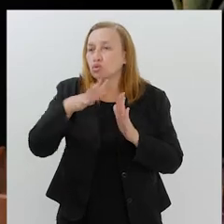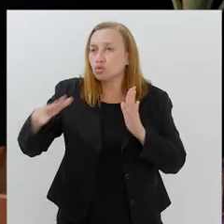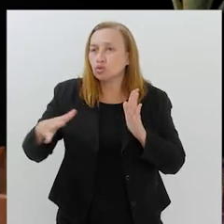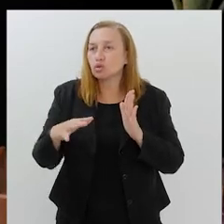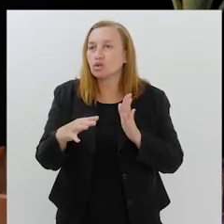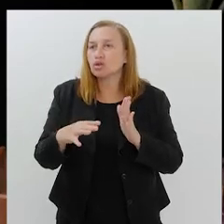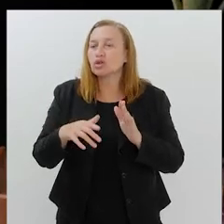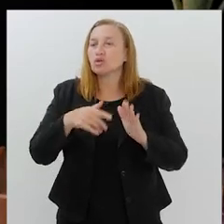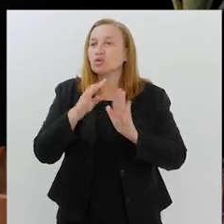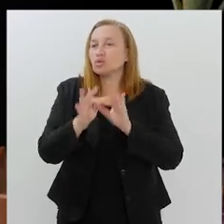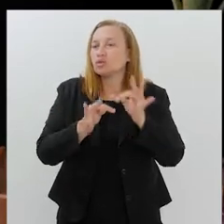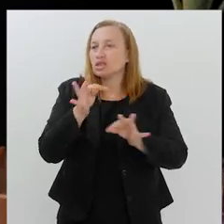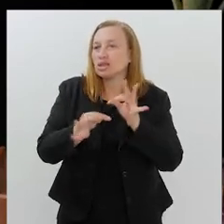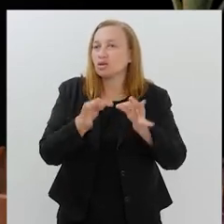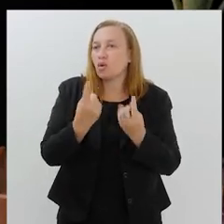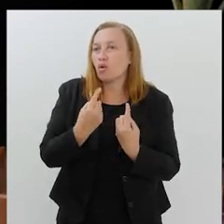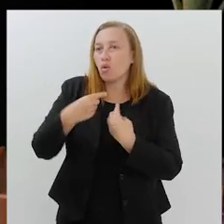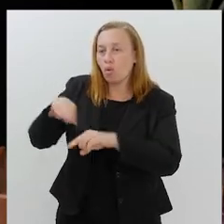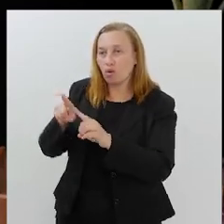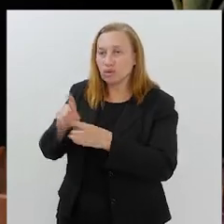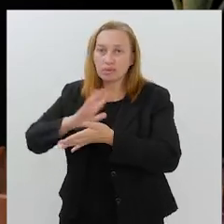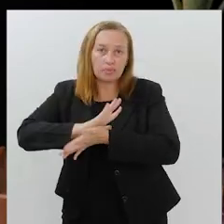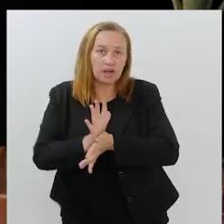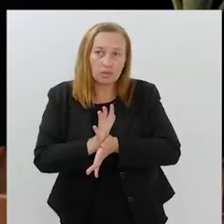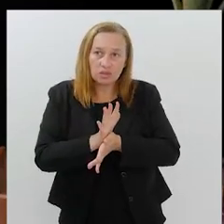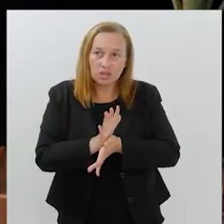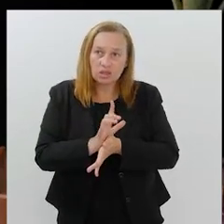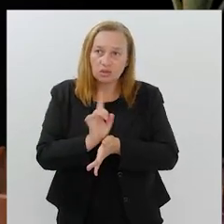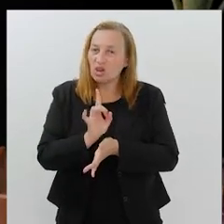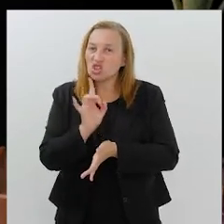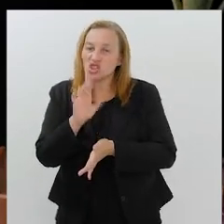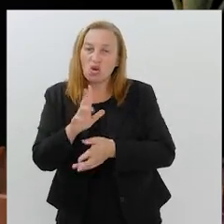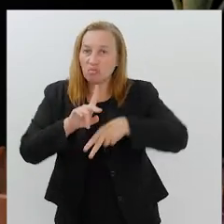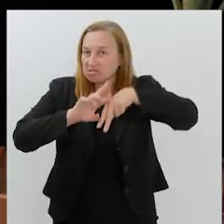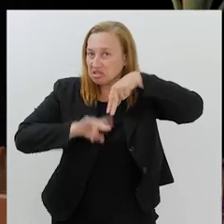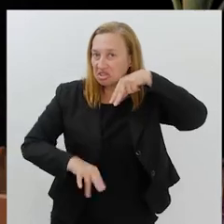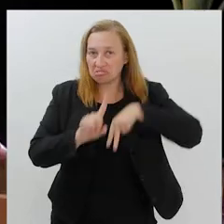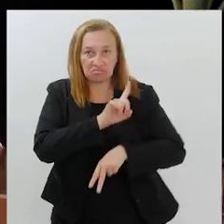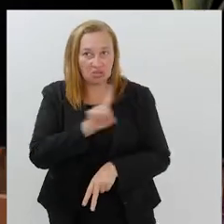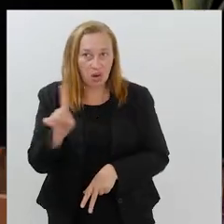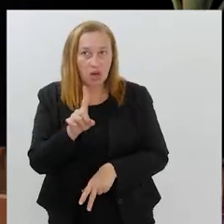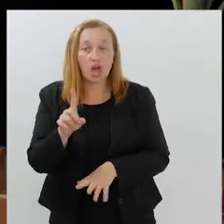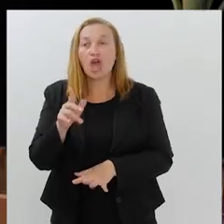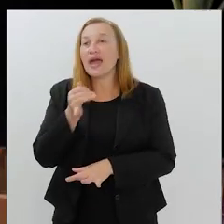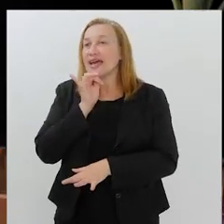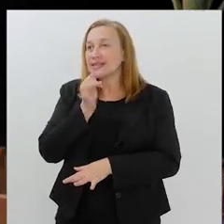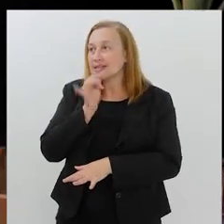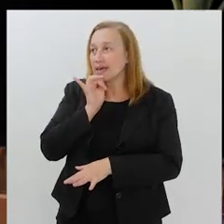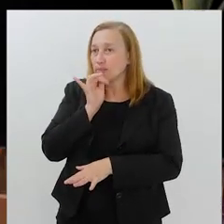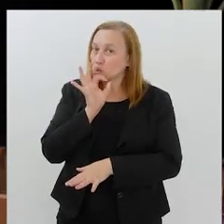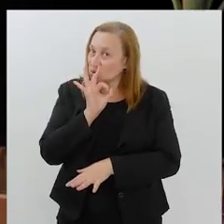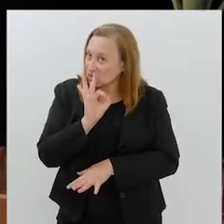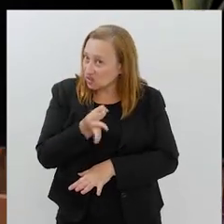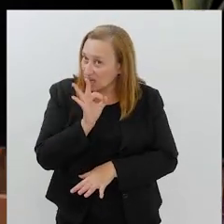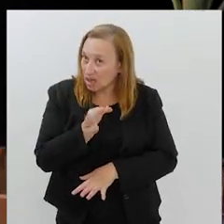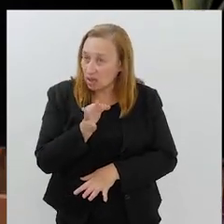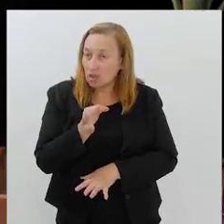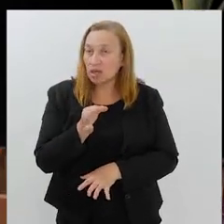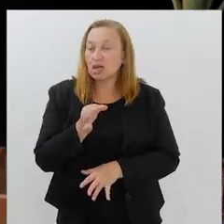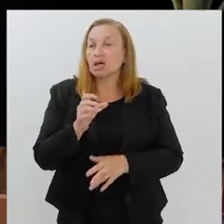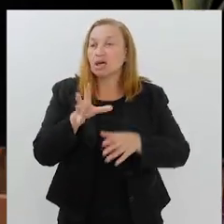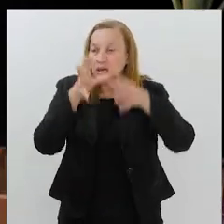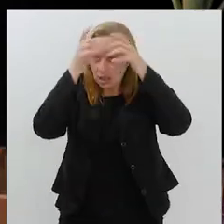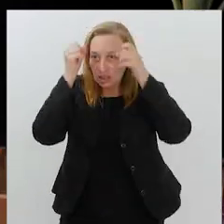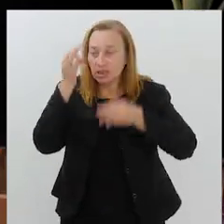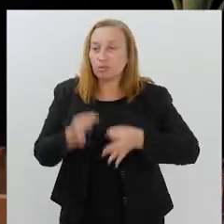consideração o tratamento antidiscriminatório não é só com relação a gênero não né eu vou dar um exemplo concreto